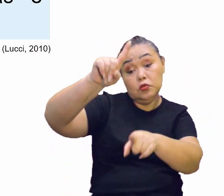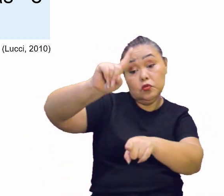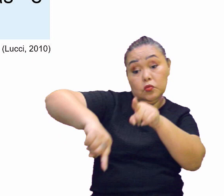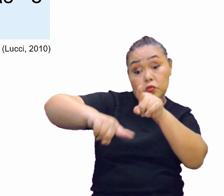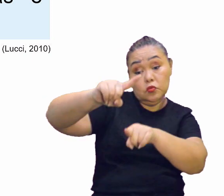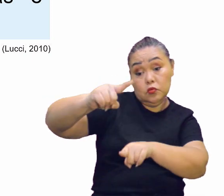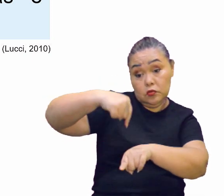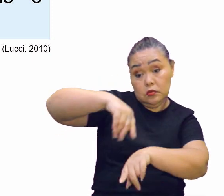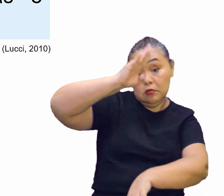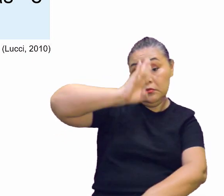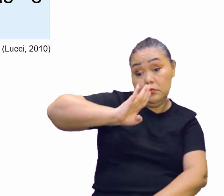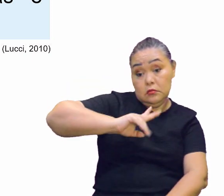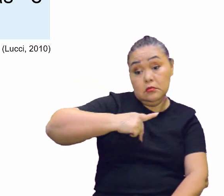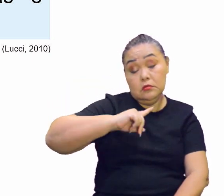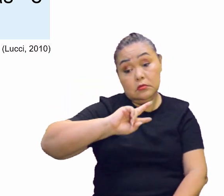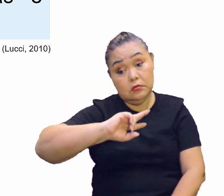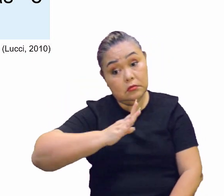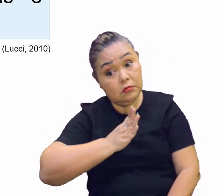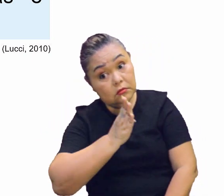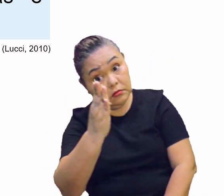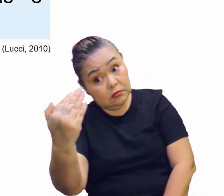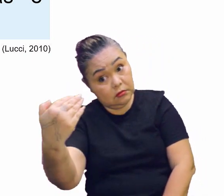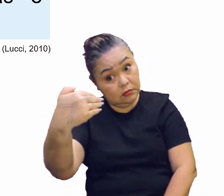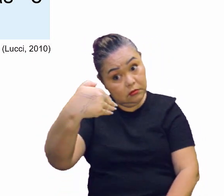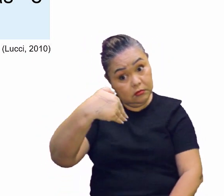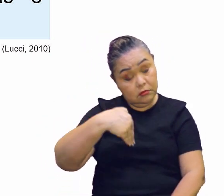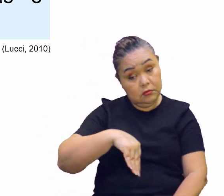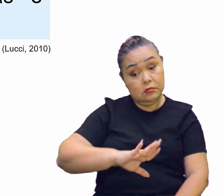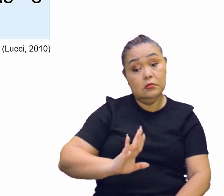no Brasil, ok?